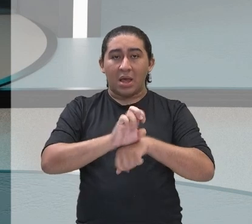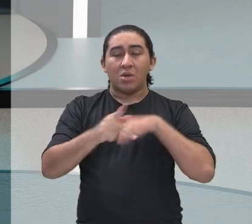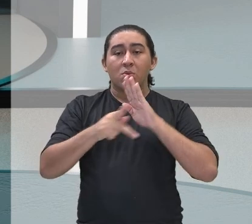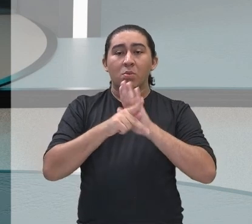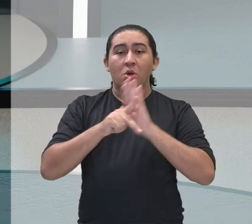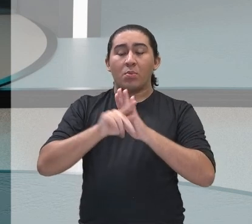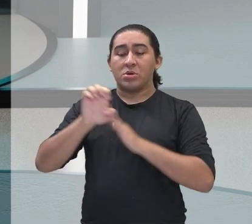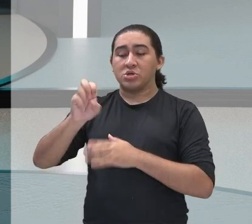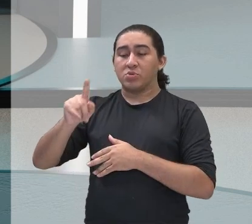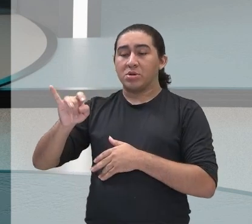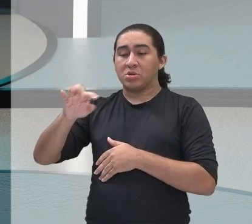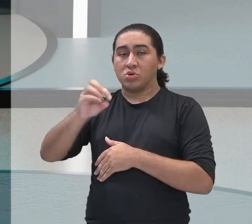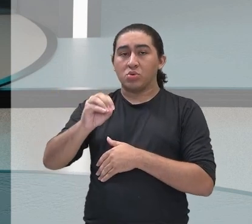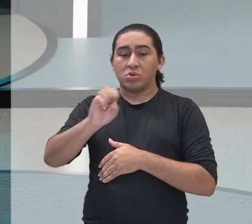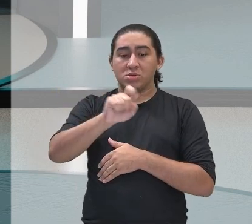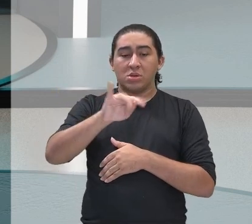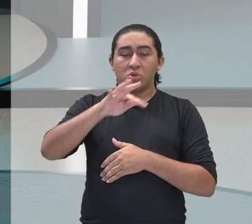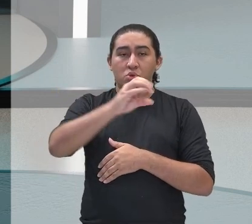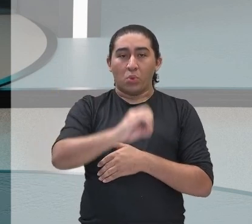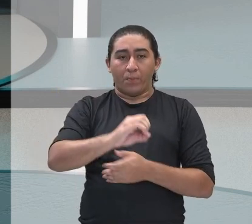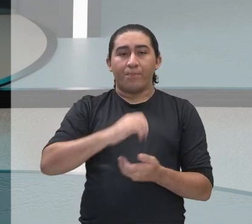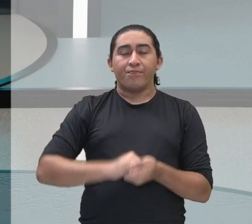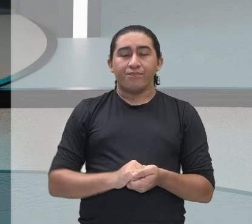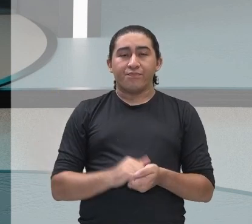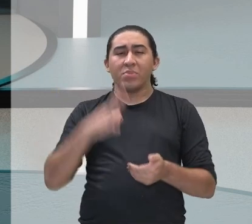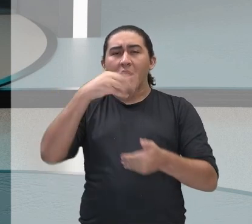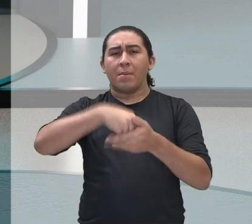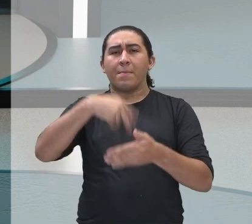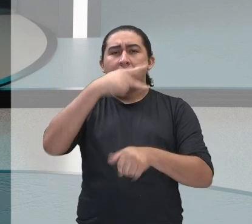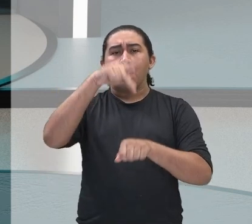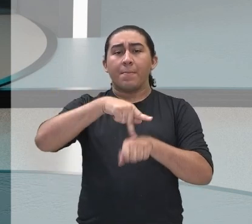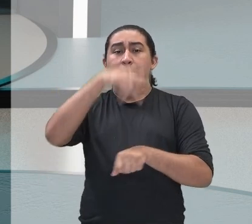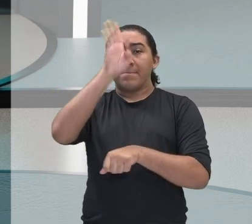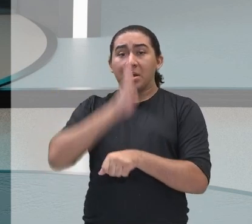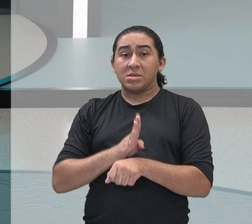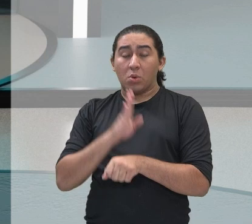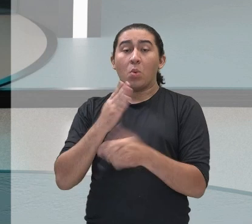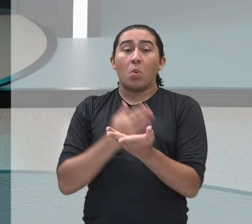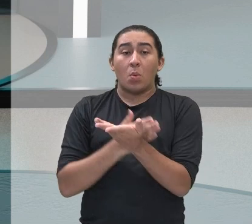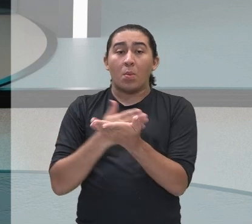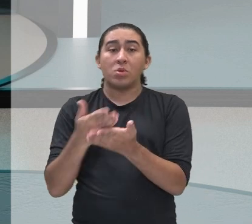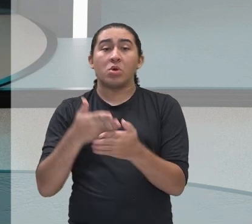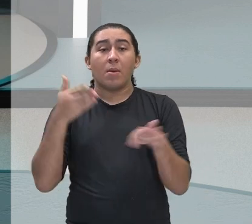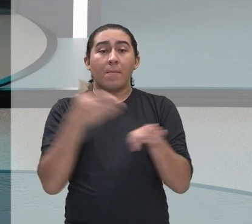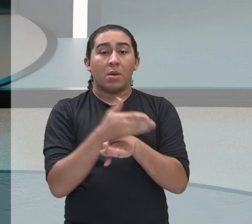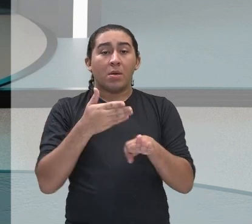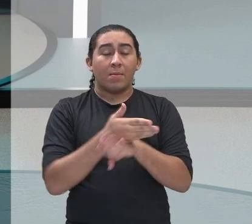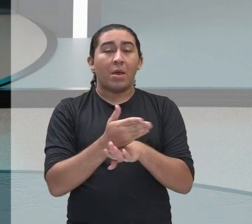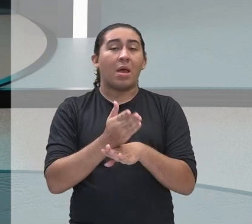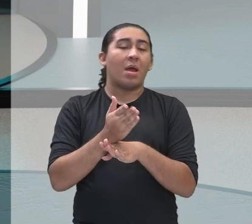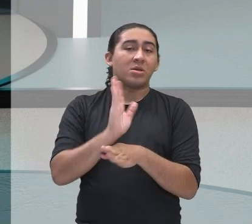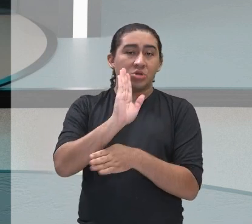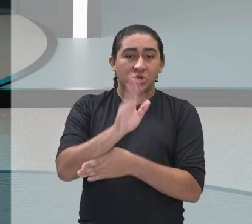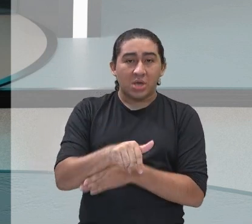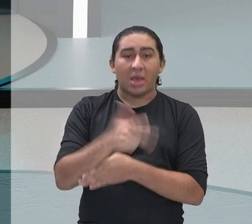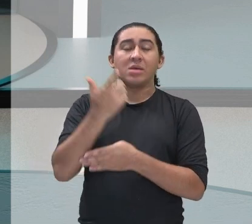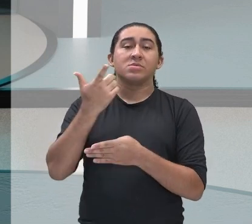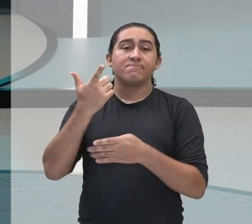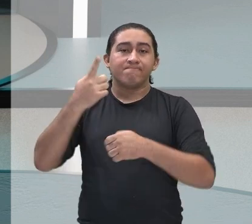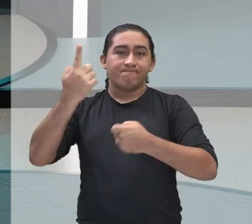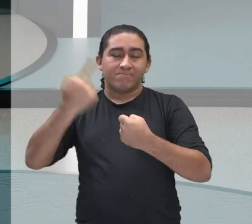Santo. No Brasil, participou da fundação da cidade de São Paulo e do Rio de Janeiro. Então,